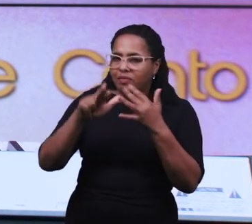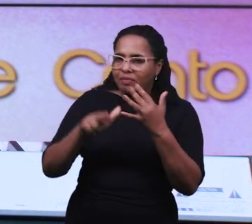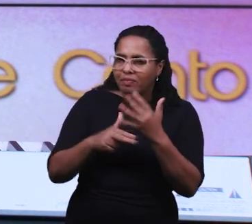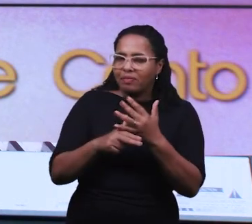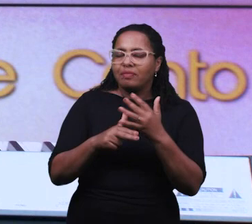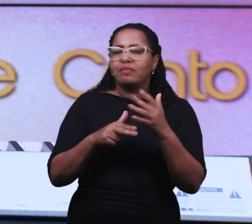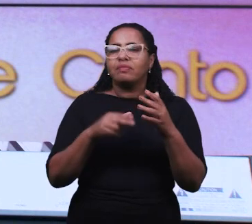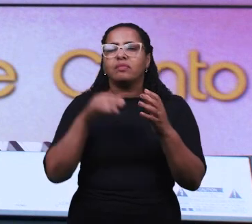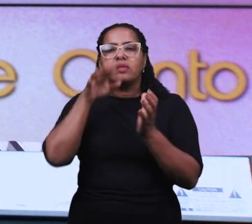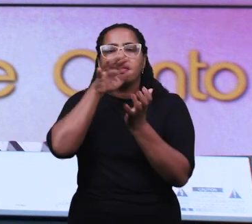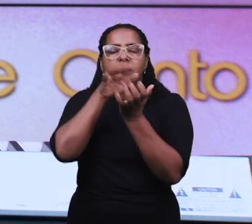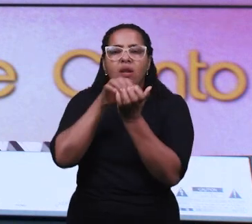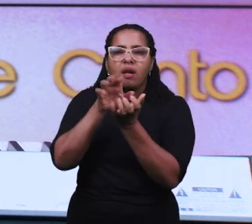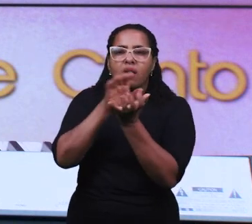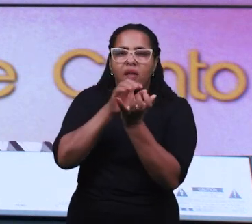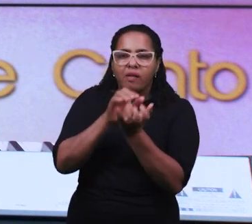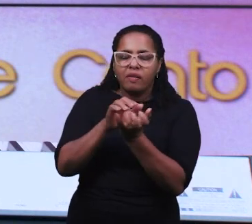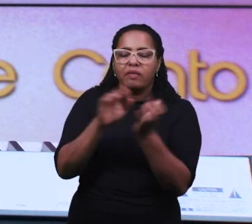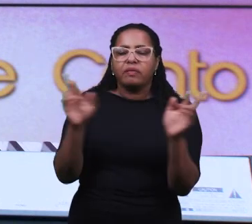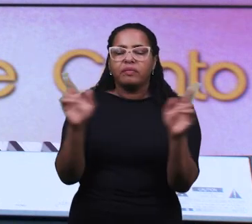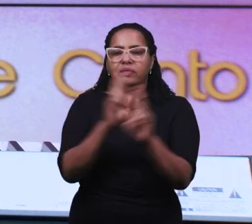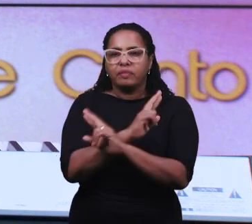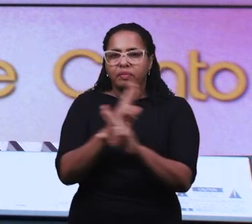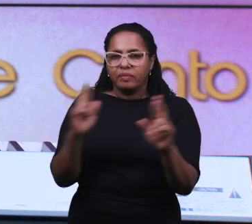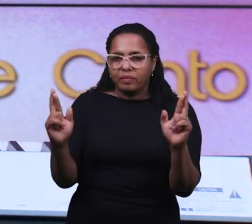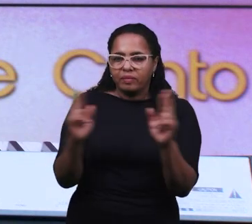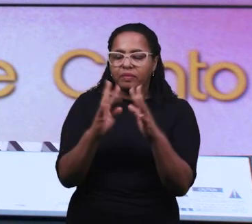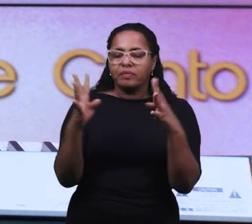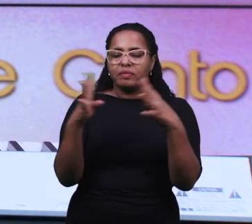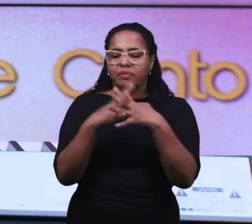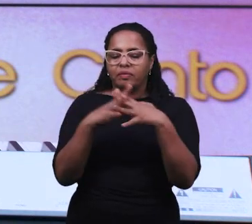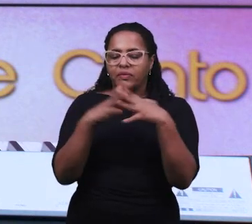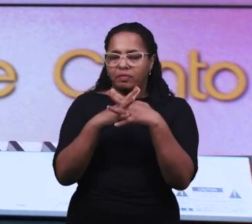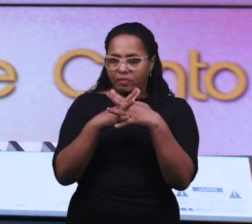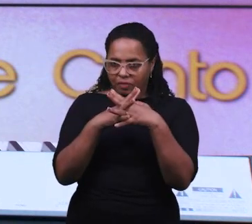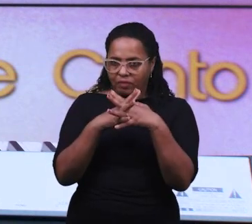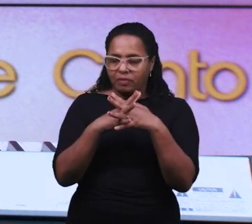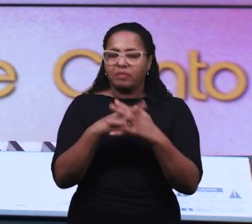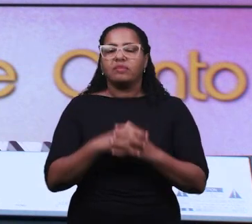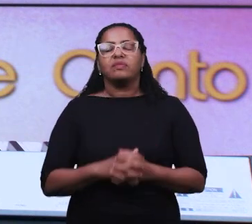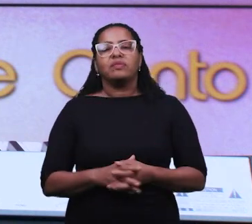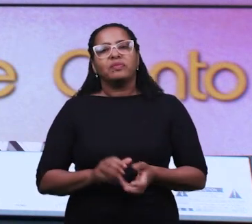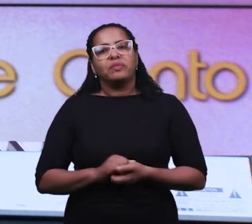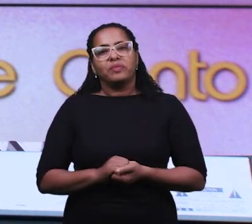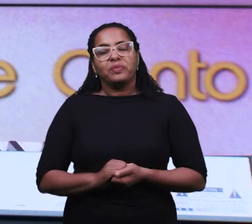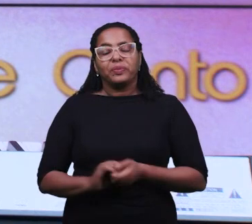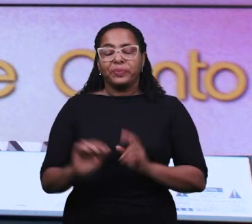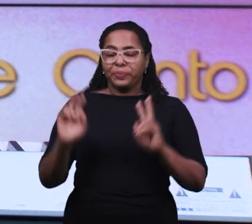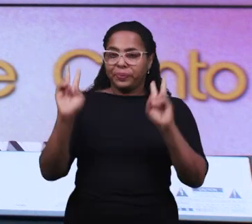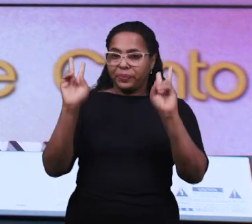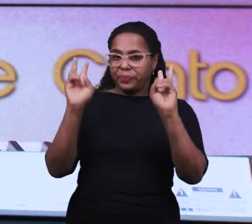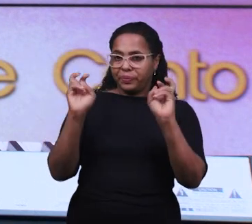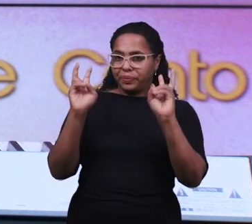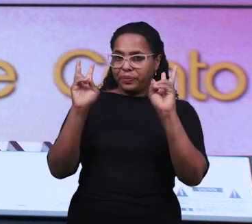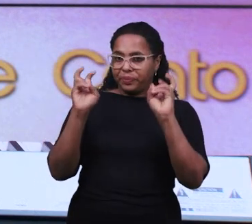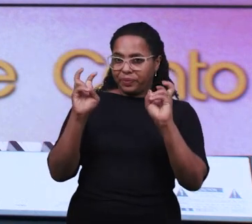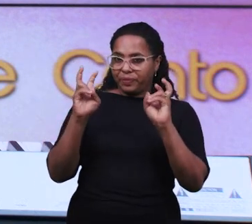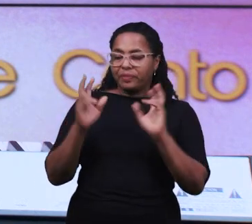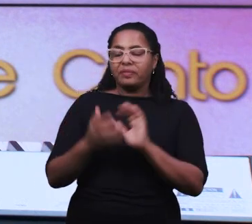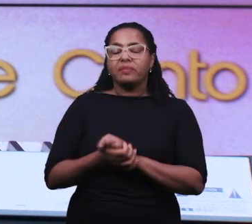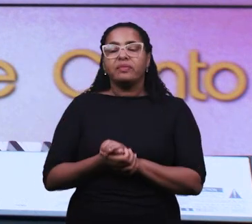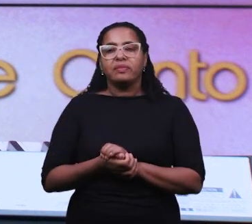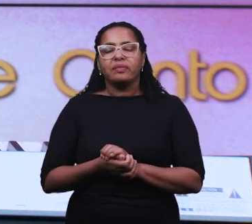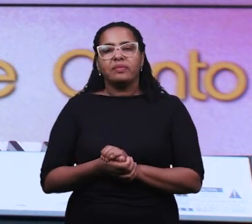posições dos articuladores em relação às nossas consoantes. Esse assunto